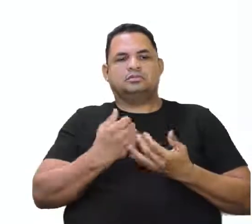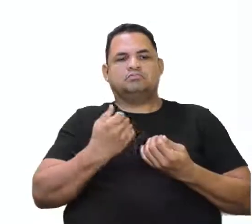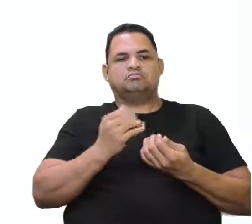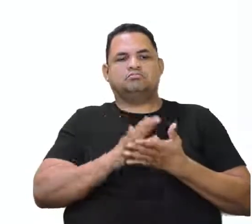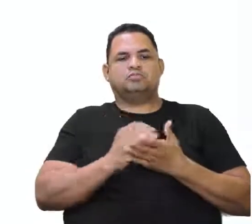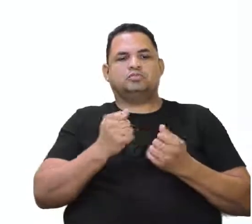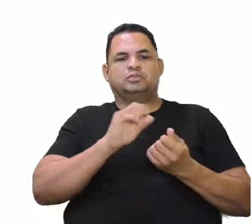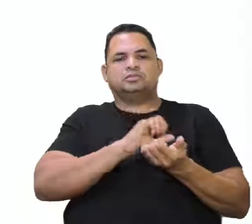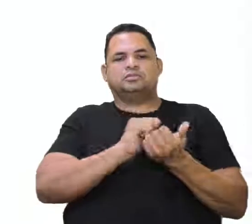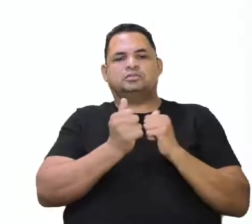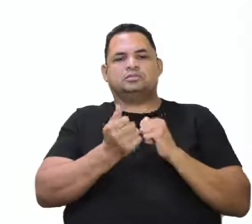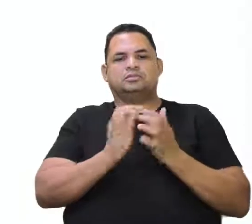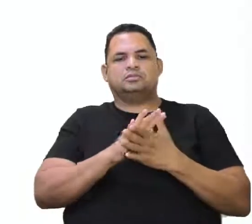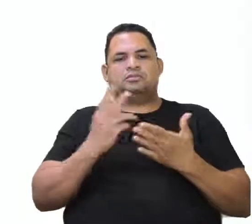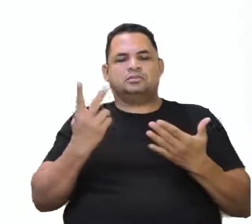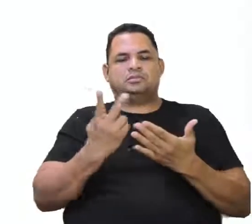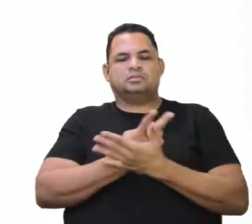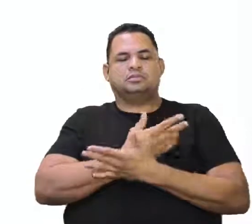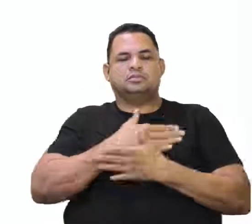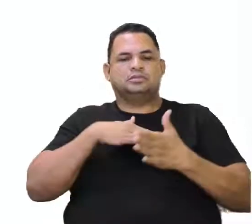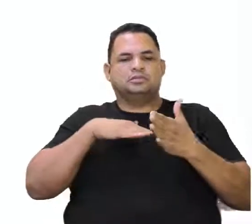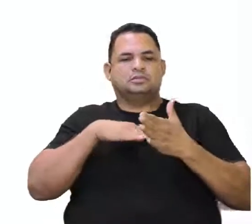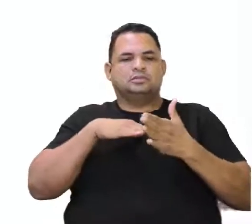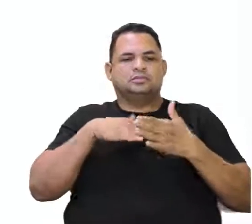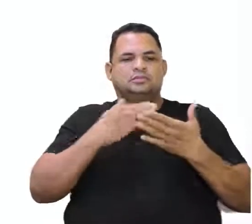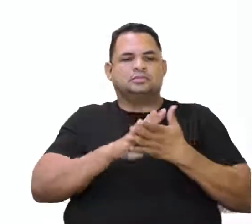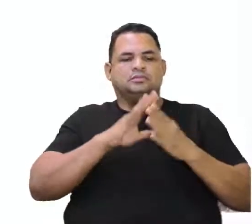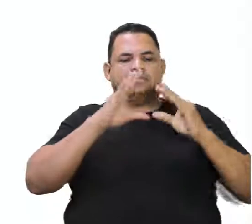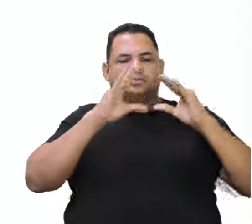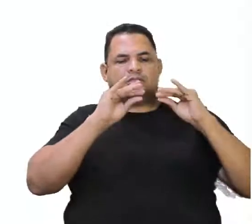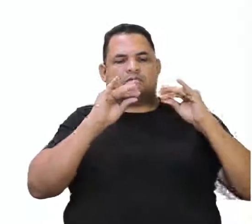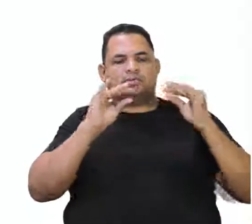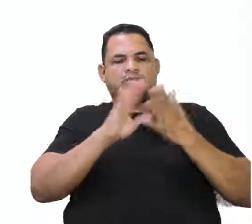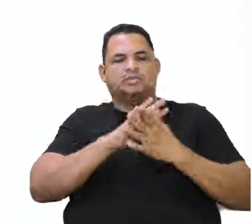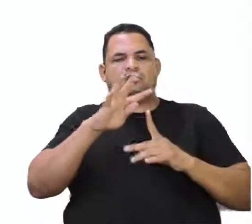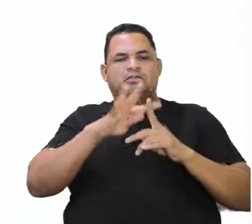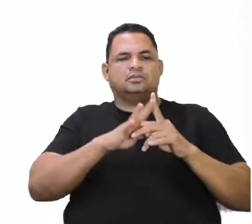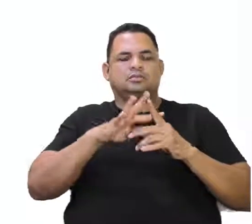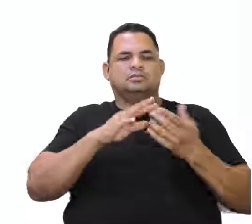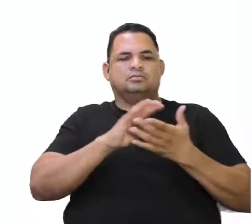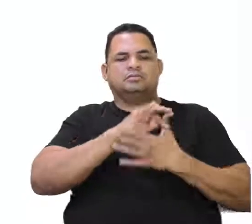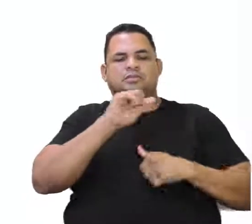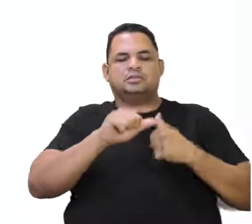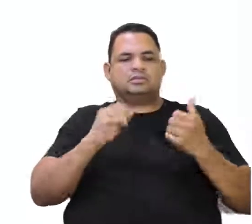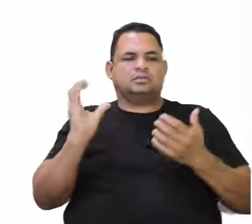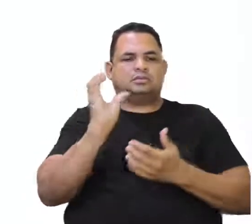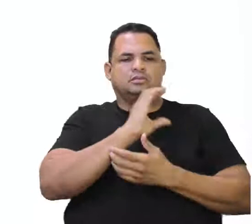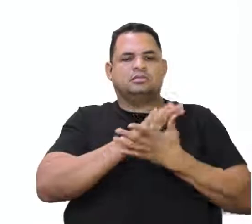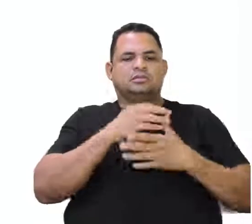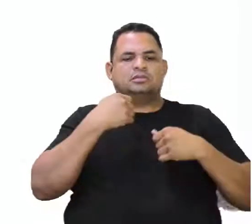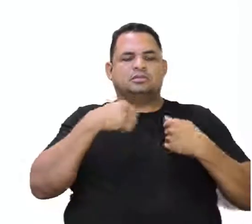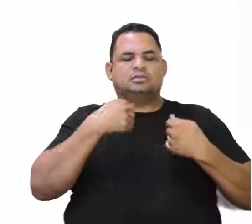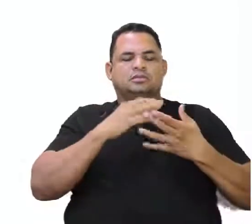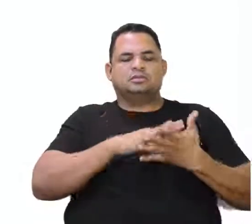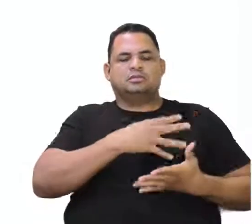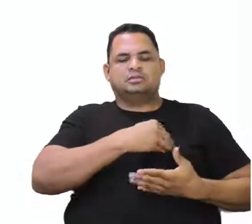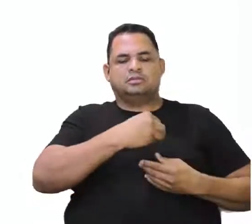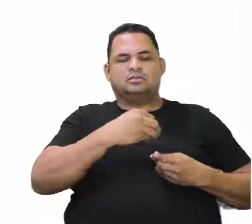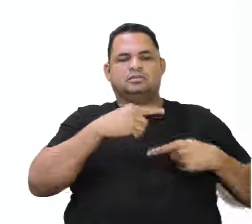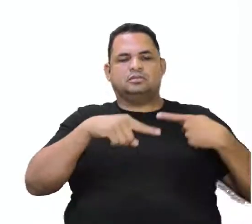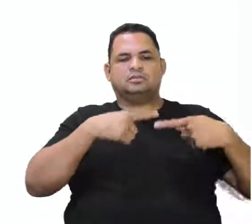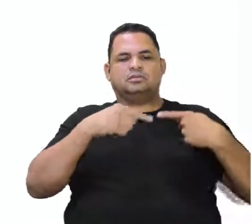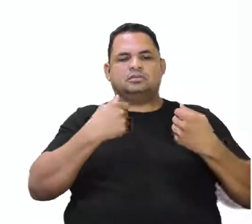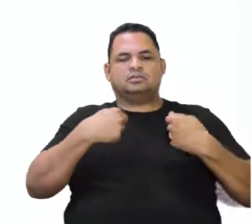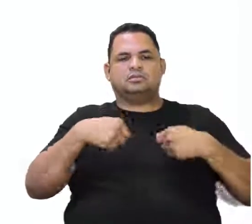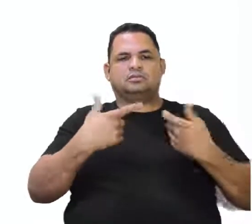de adaptação a esses vários fatores limitantes, umidade, temperatura, né, mudanças bruscas, necessidade de reprodução. Todas as